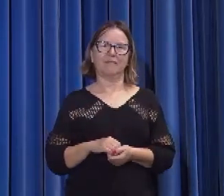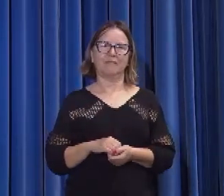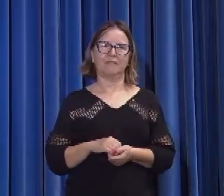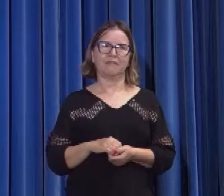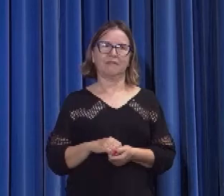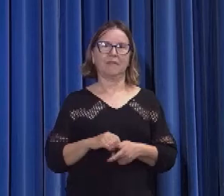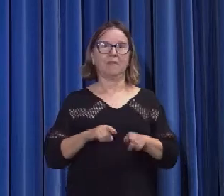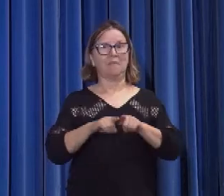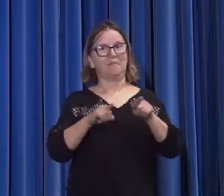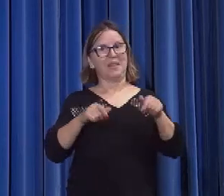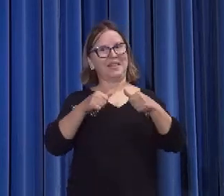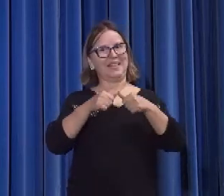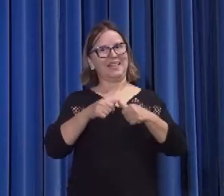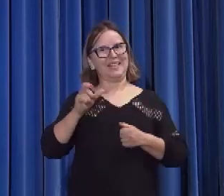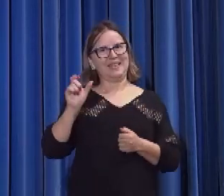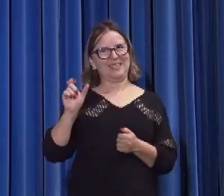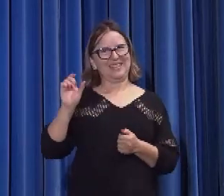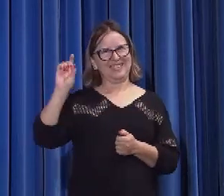Mas essa é a palavra.